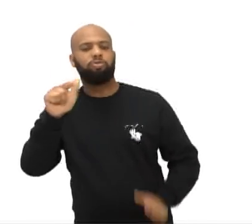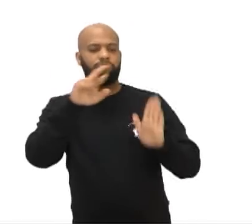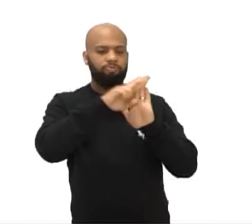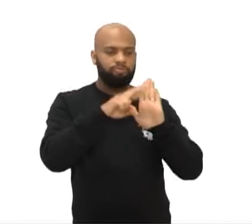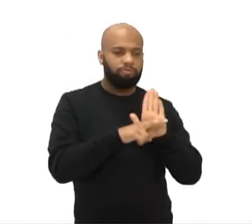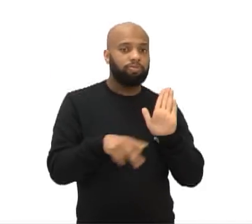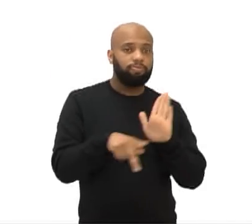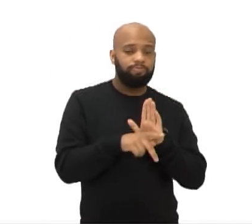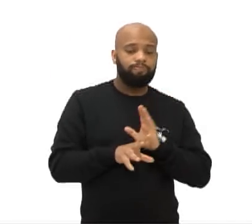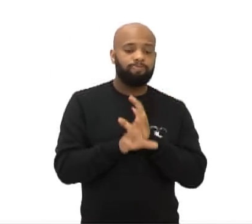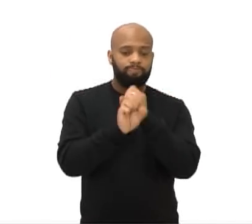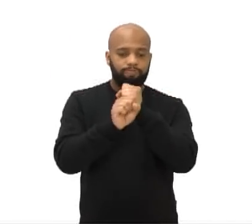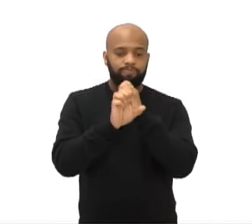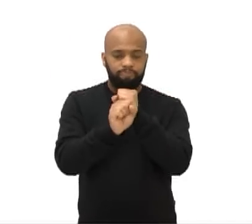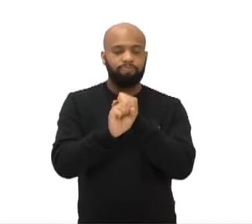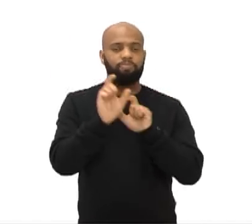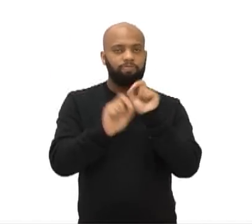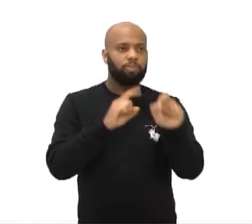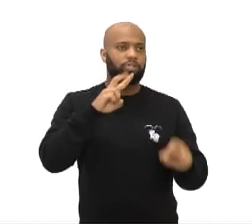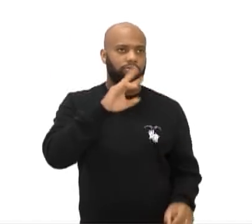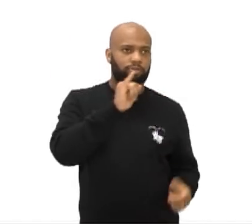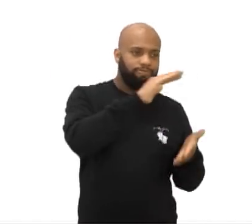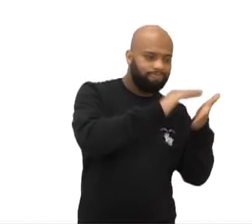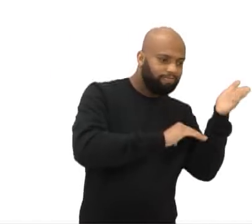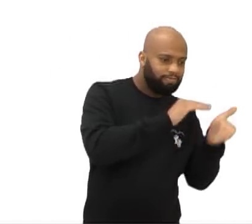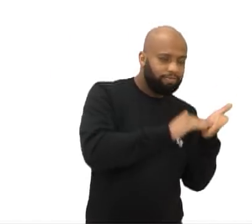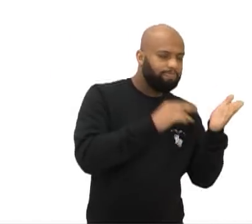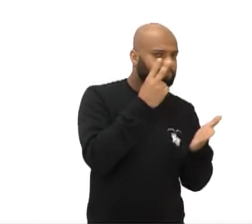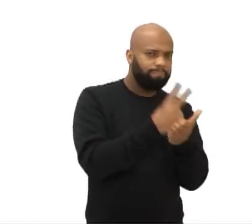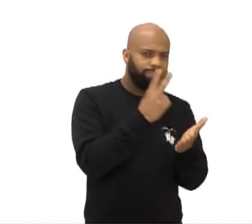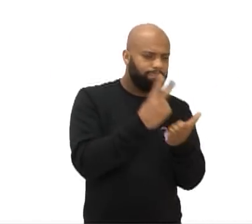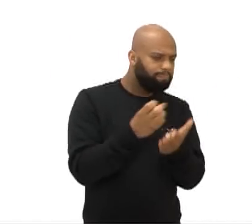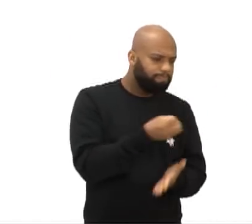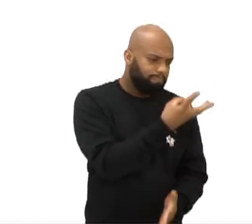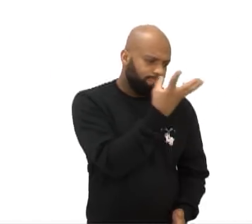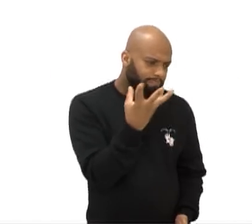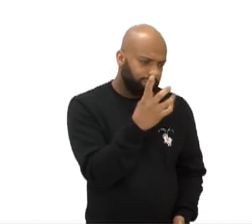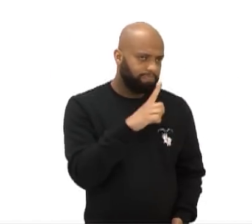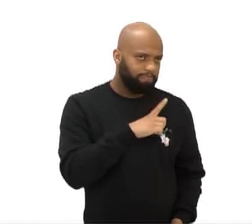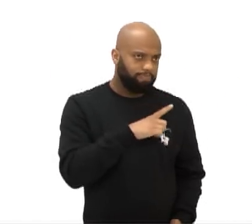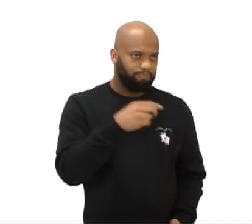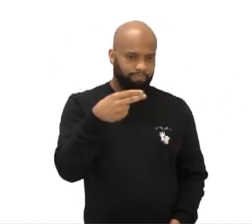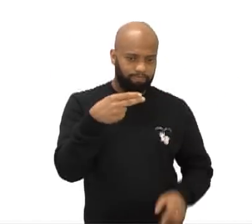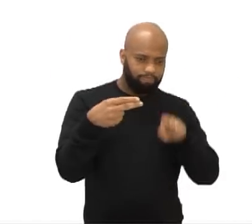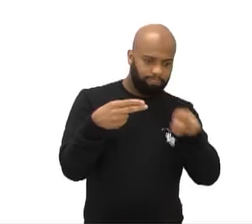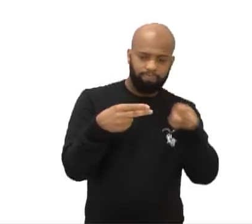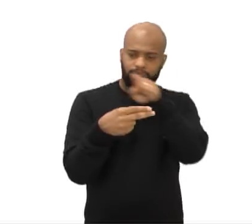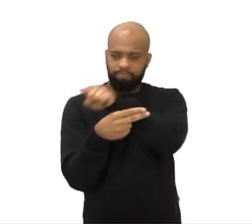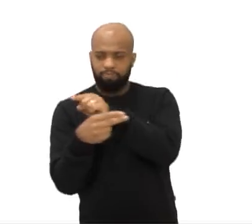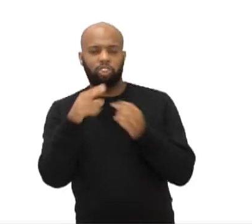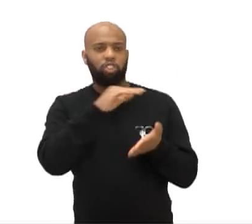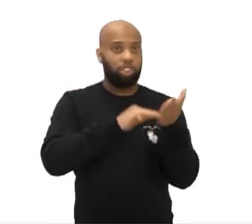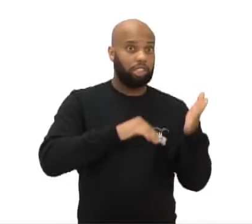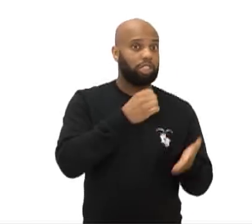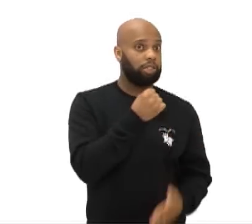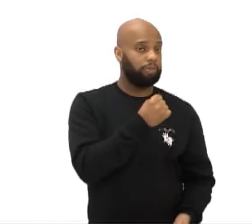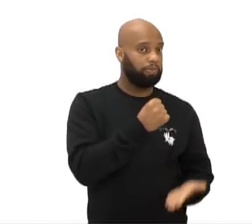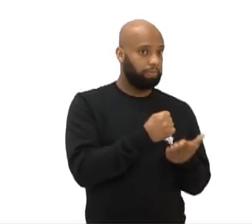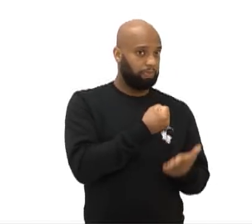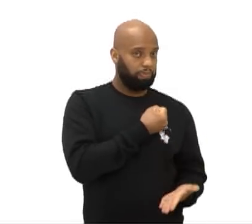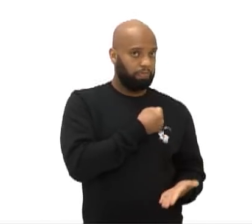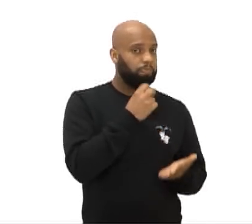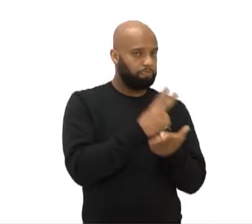princípio aditivo. Vamos tirar a mesma quantidade de x das 2 igualdades,